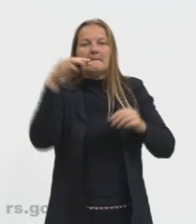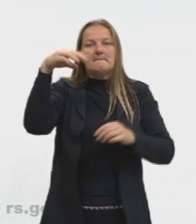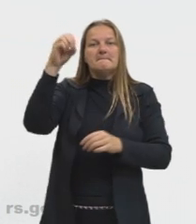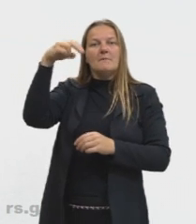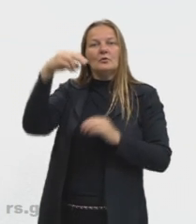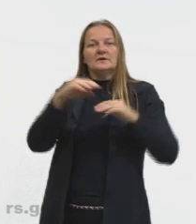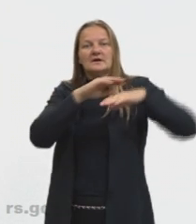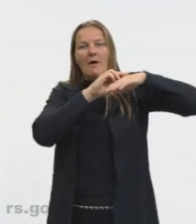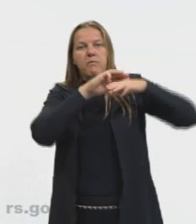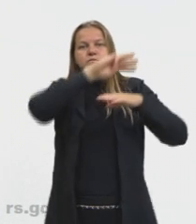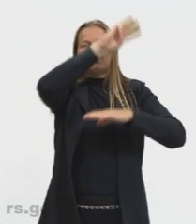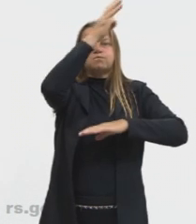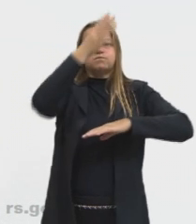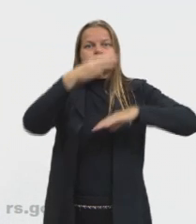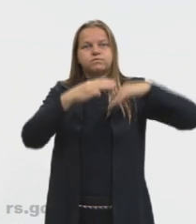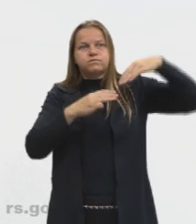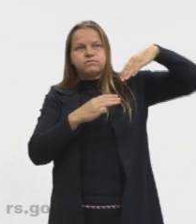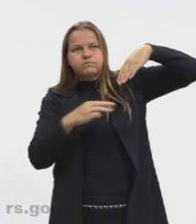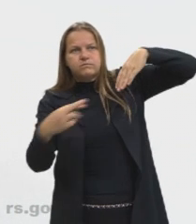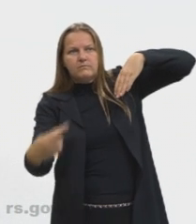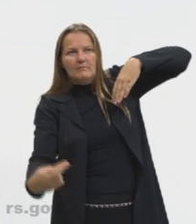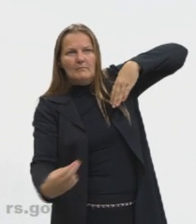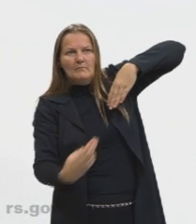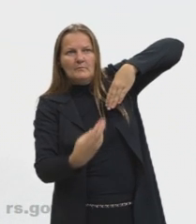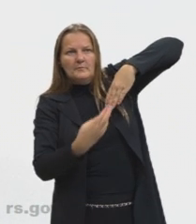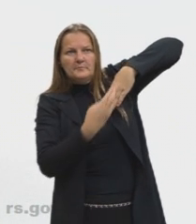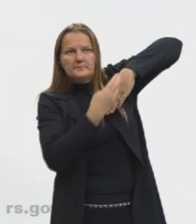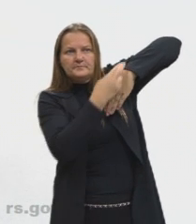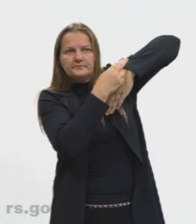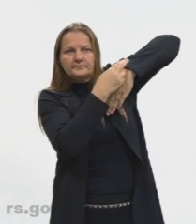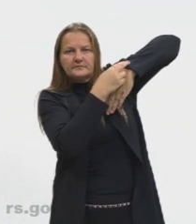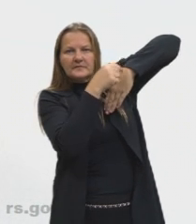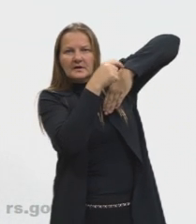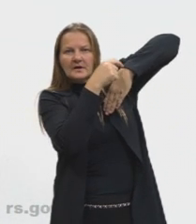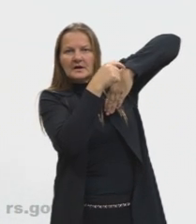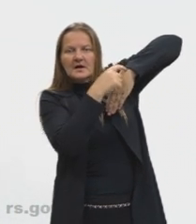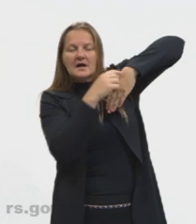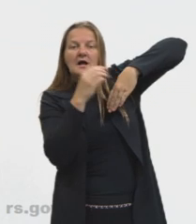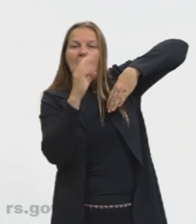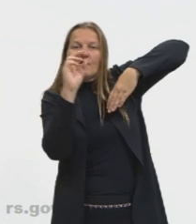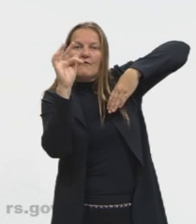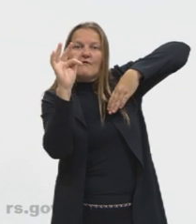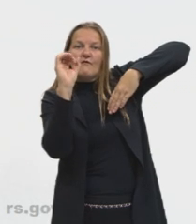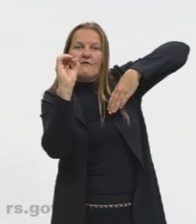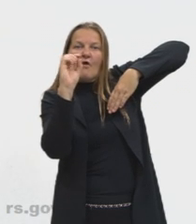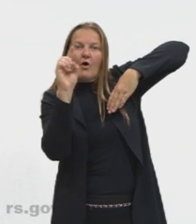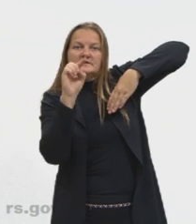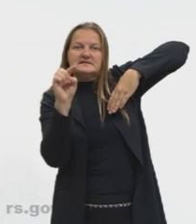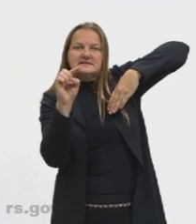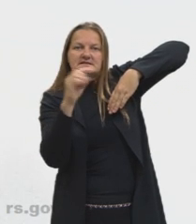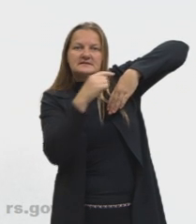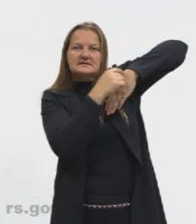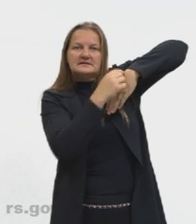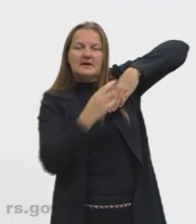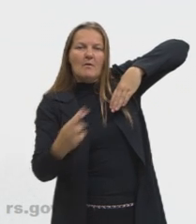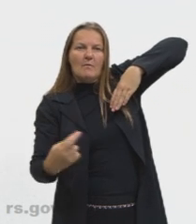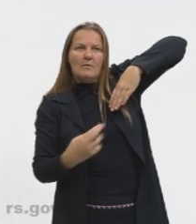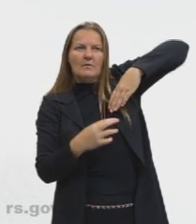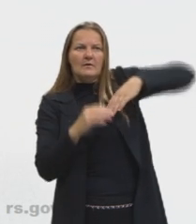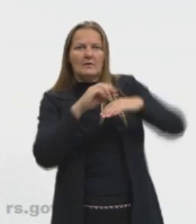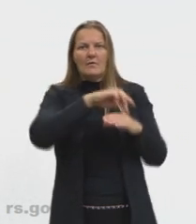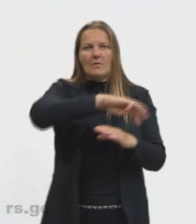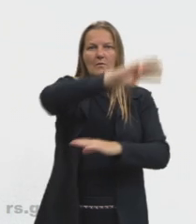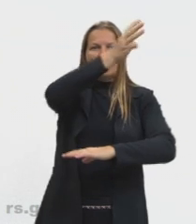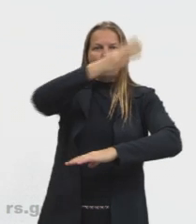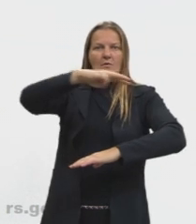montante combina com montanha por exemplo E aí tu já sabe que tá indo para Nascente tá montanha a gente já viu ela é a o relevo mais